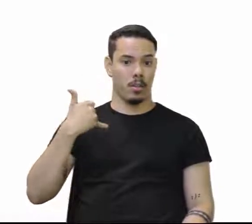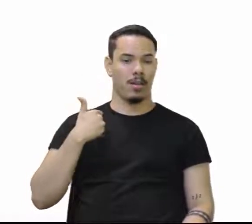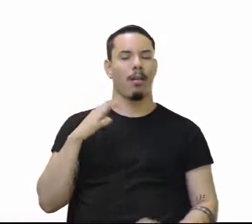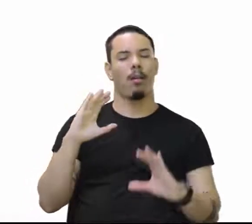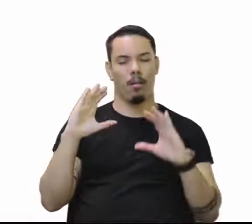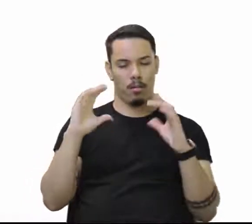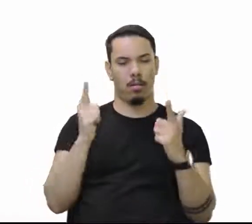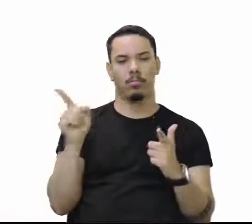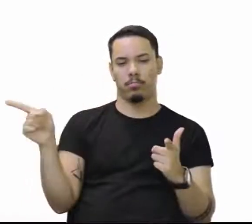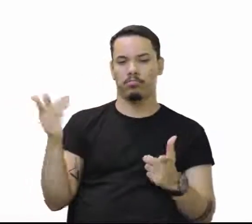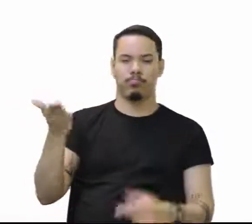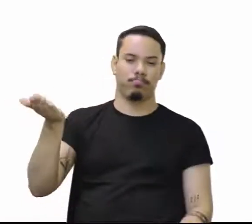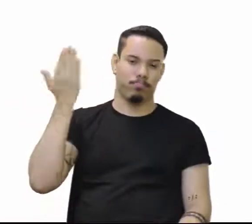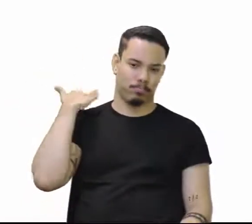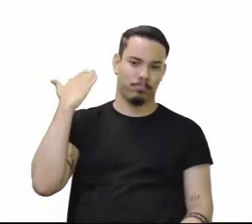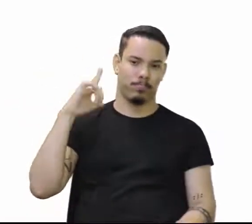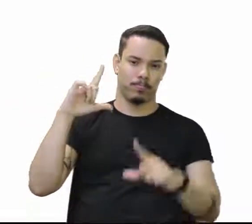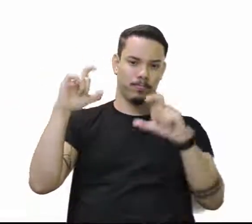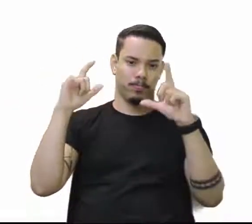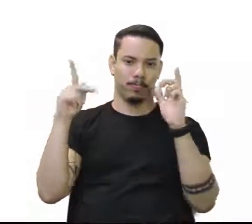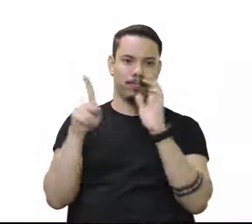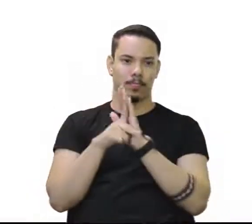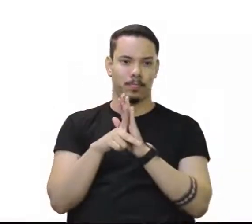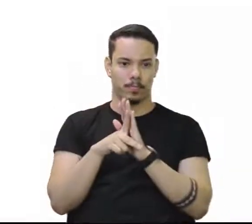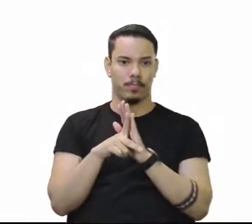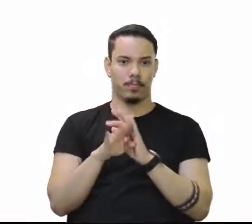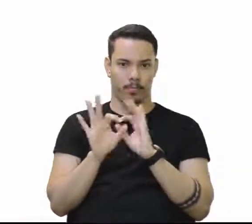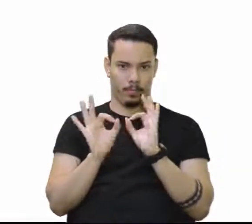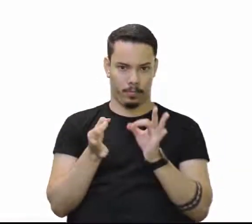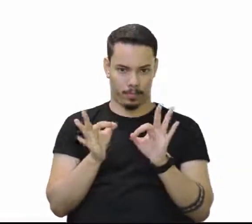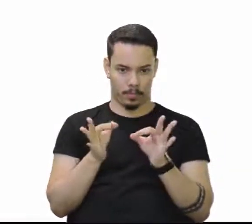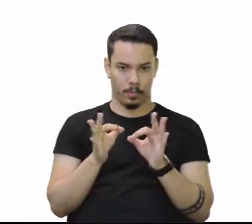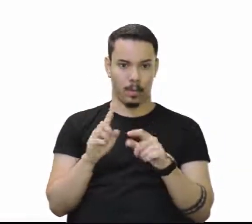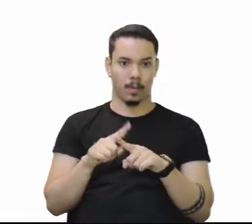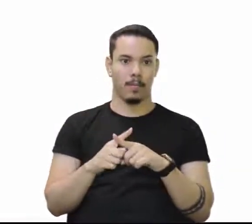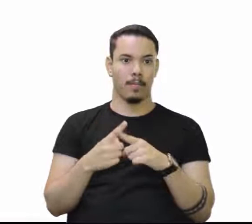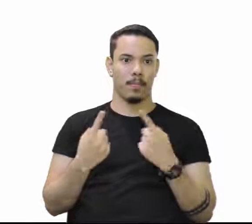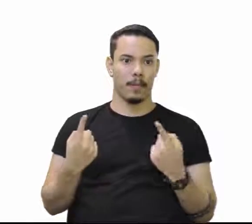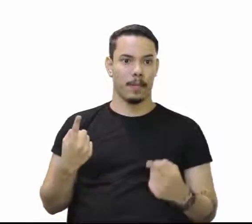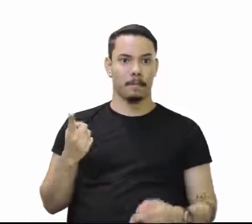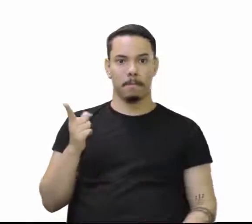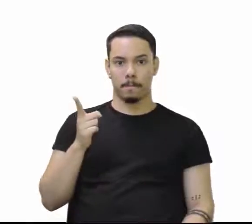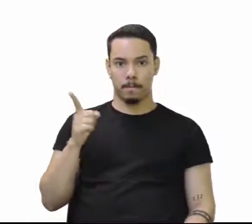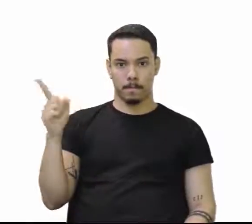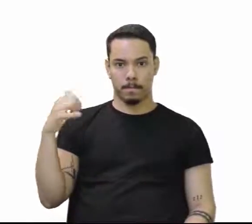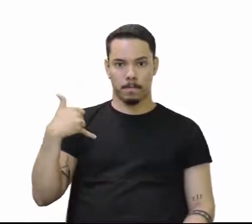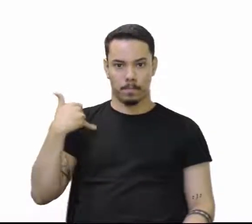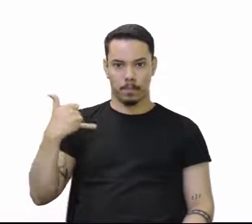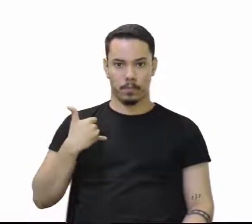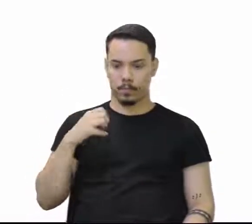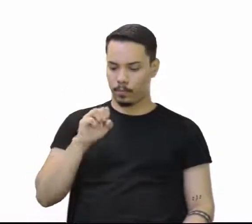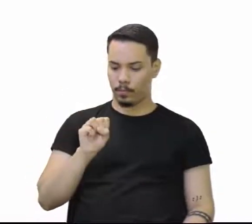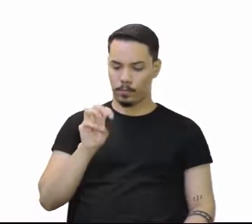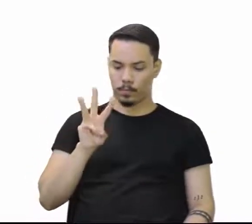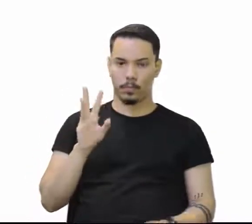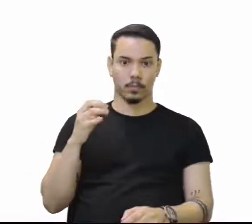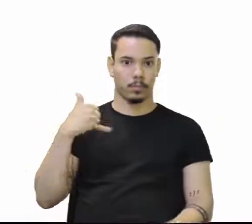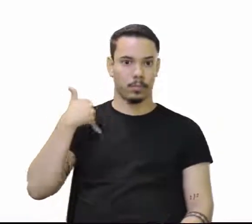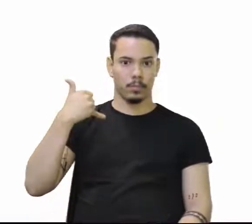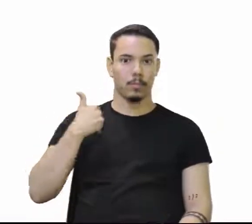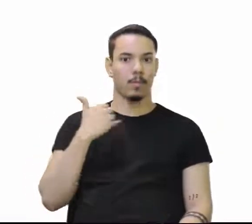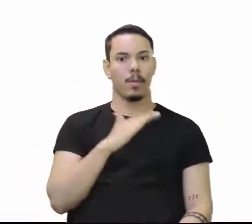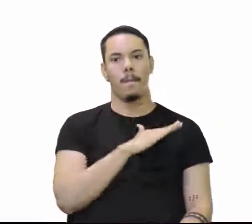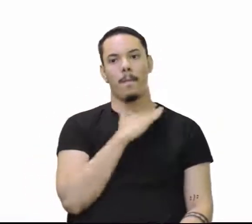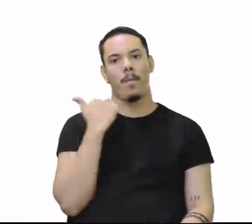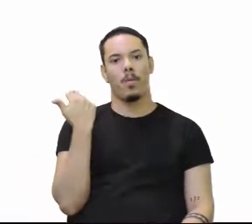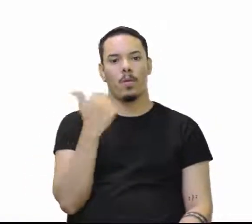dele oficial, lá no Forte Príncipe da Beira. Mas Aloysio Ferreira, com 83 anos,